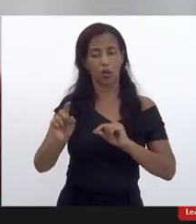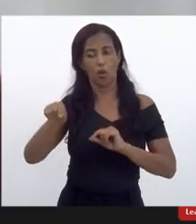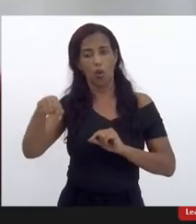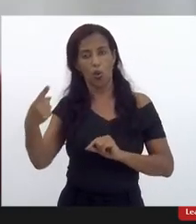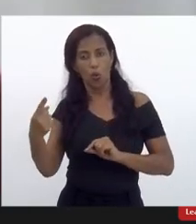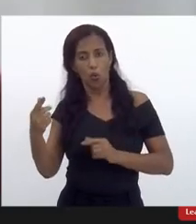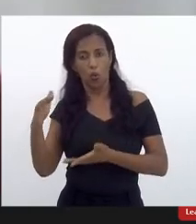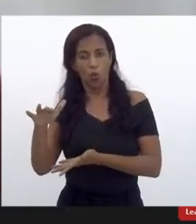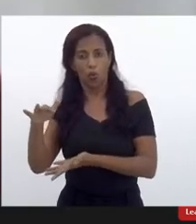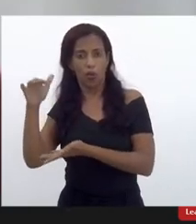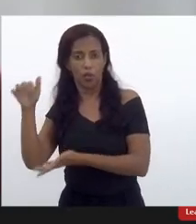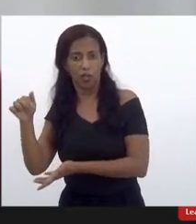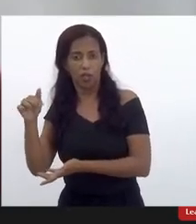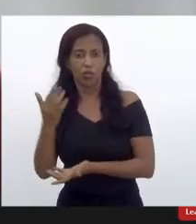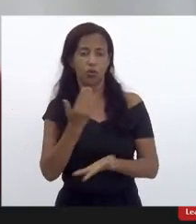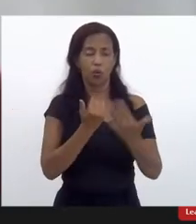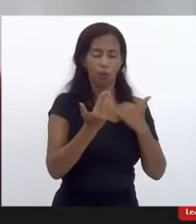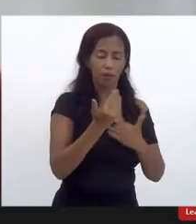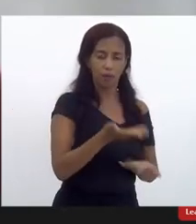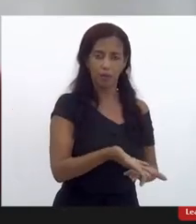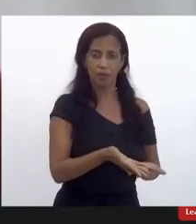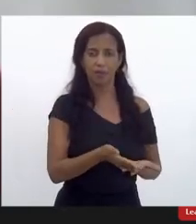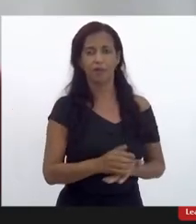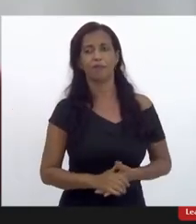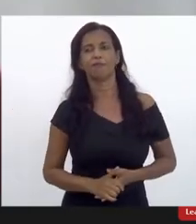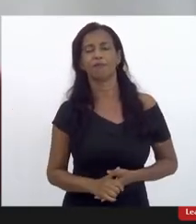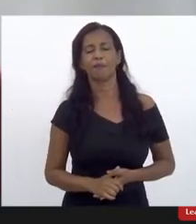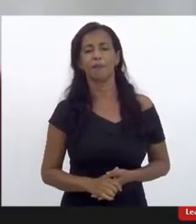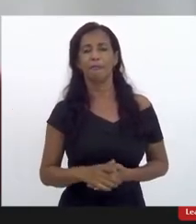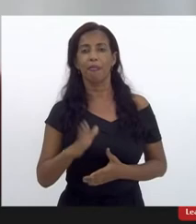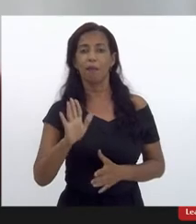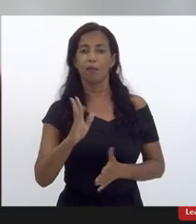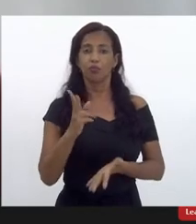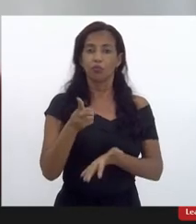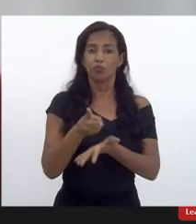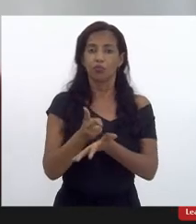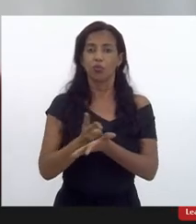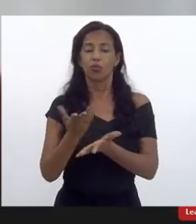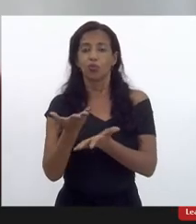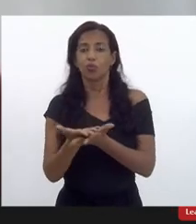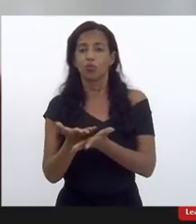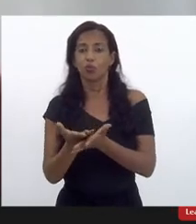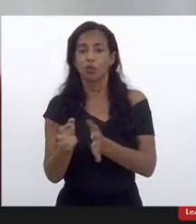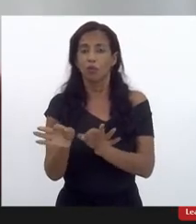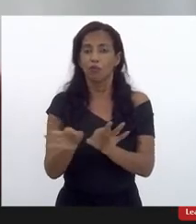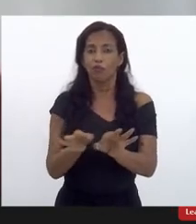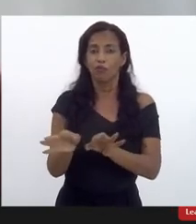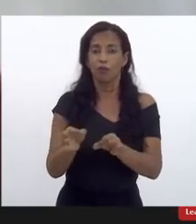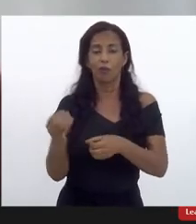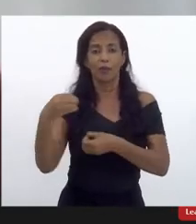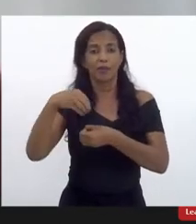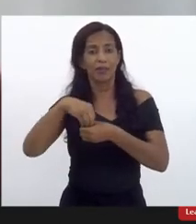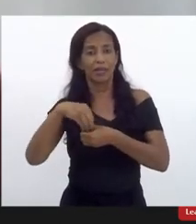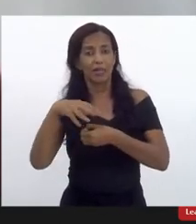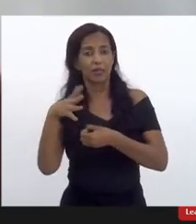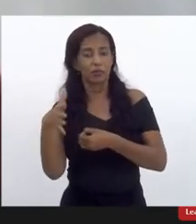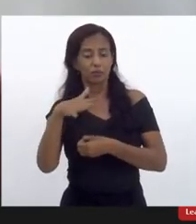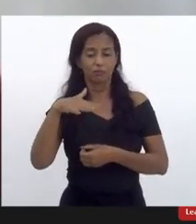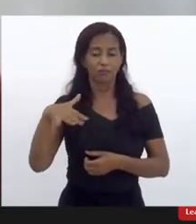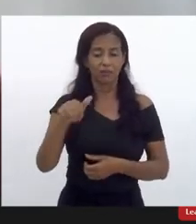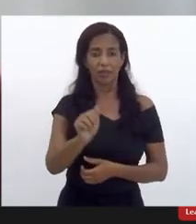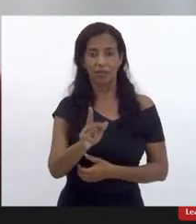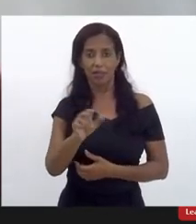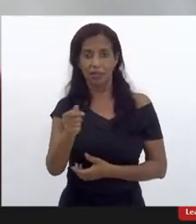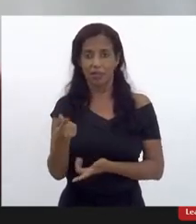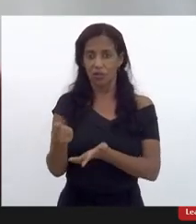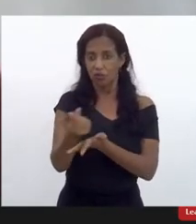kit ou pela alimentação. Nós ainda estamos estudando a possibilidade, dentro das nossas atas de registro de